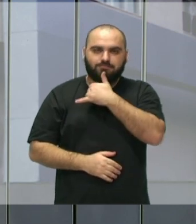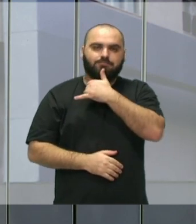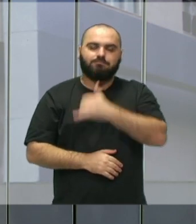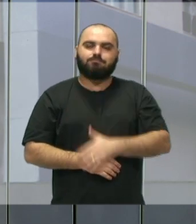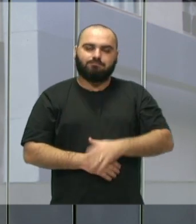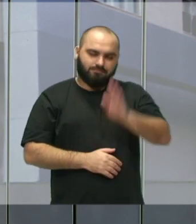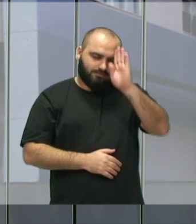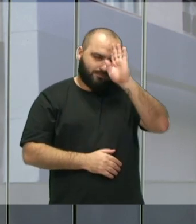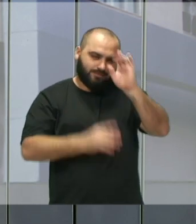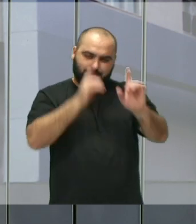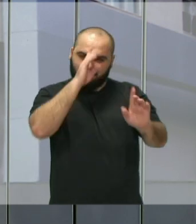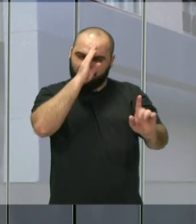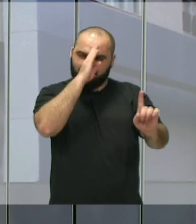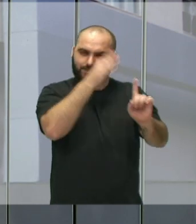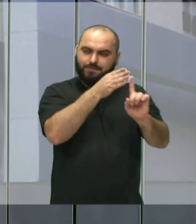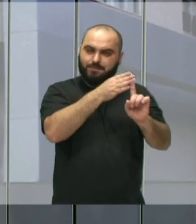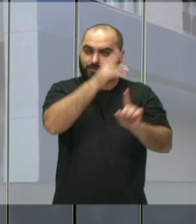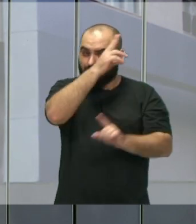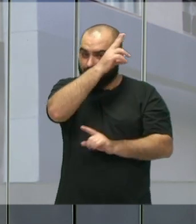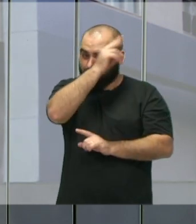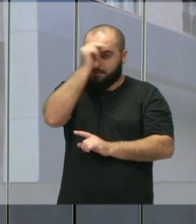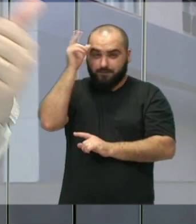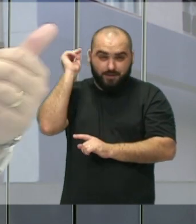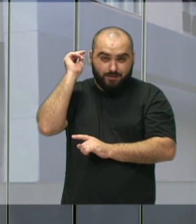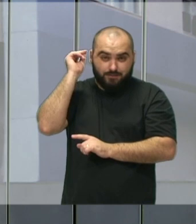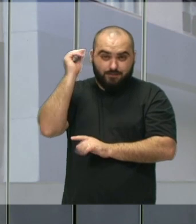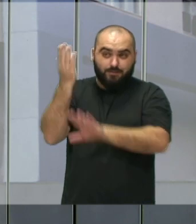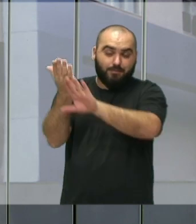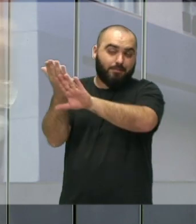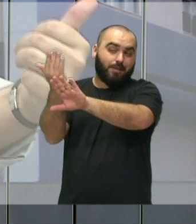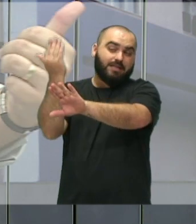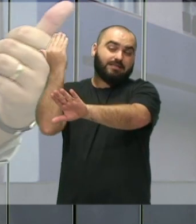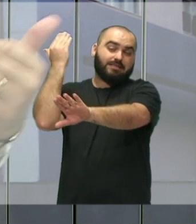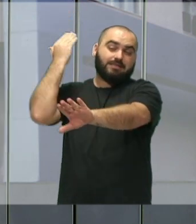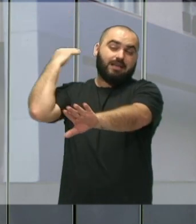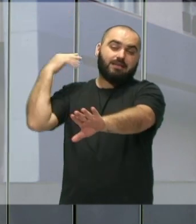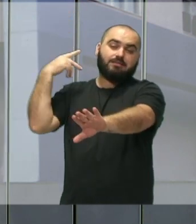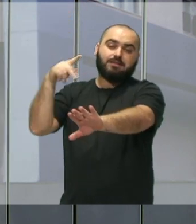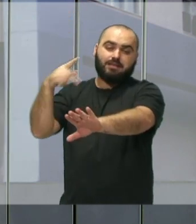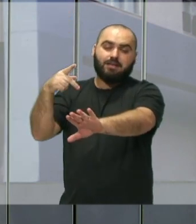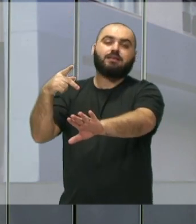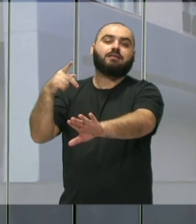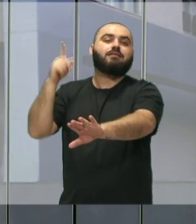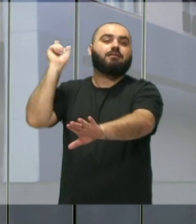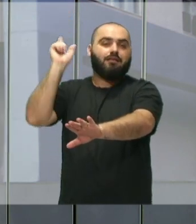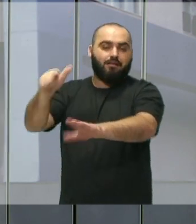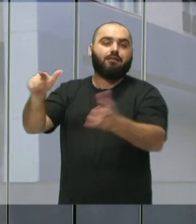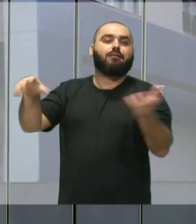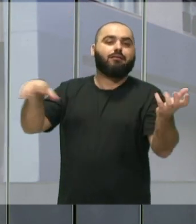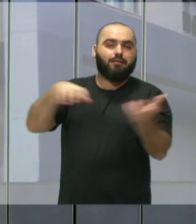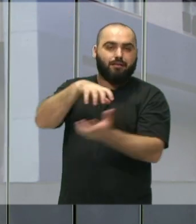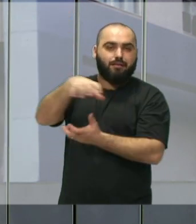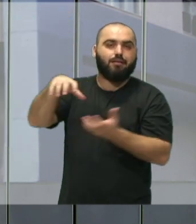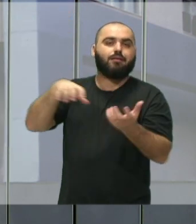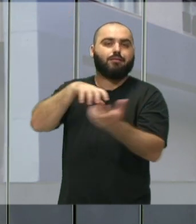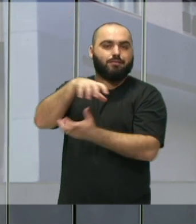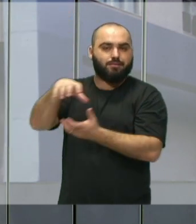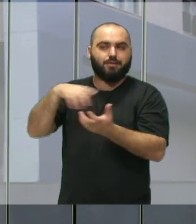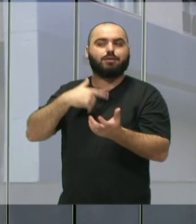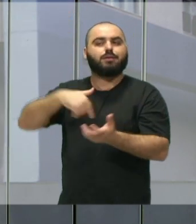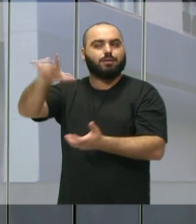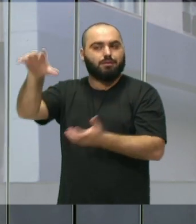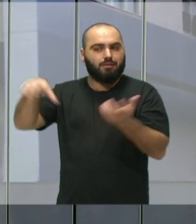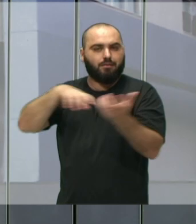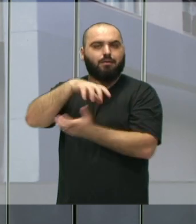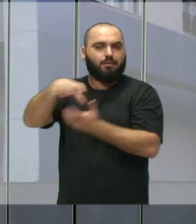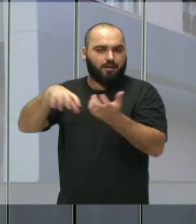vindo da figura do senhor prefeito, que lá na sua essência, no seu passado, é também oriundo de